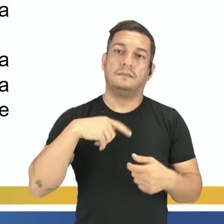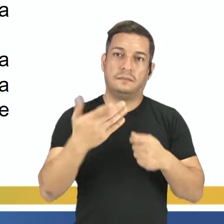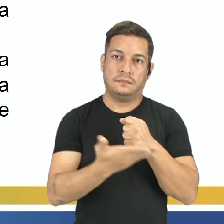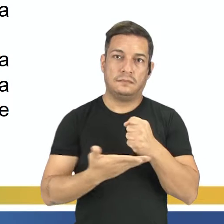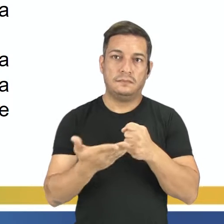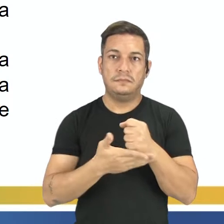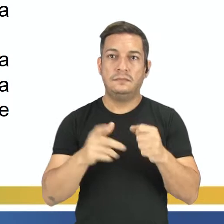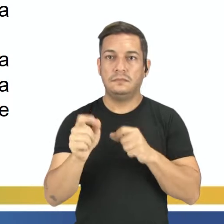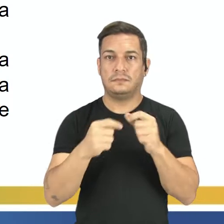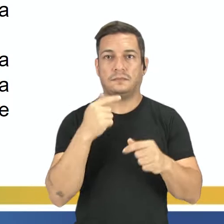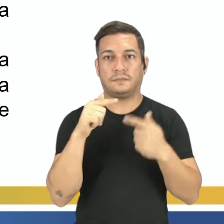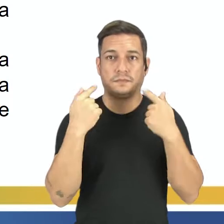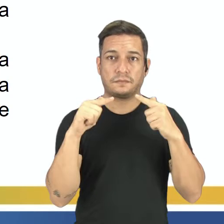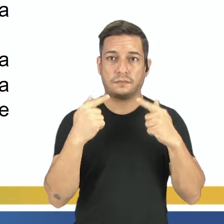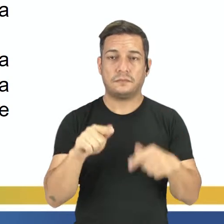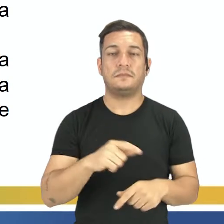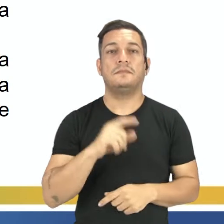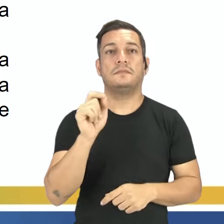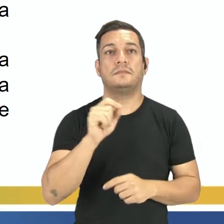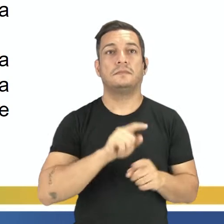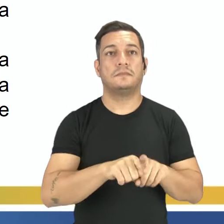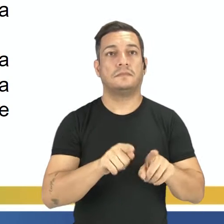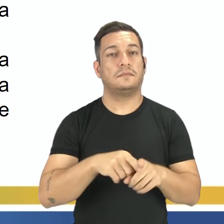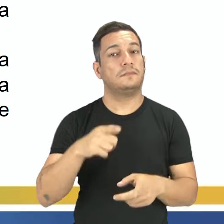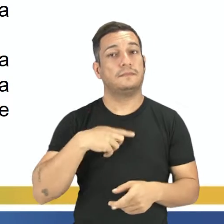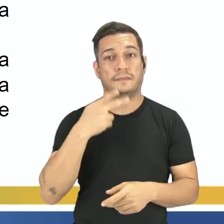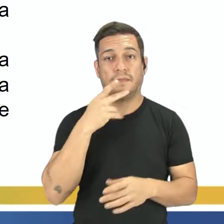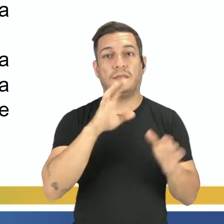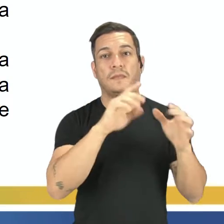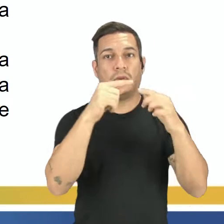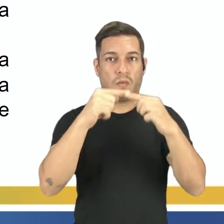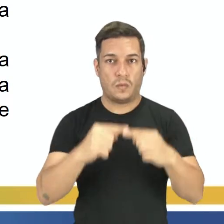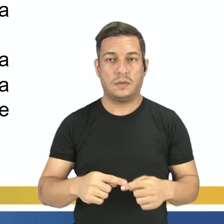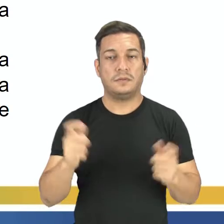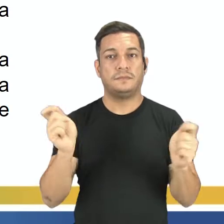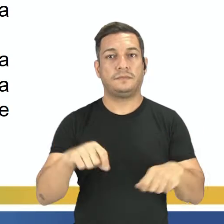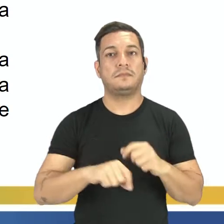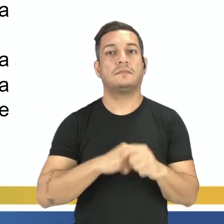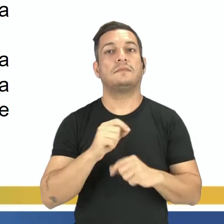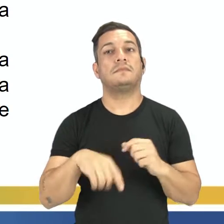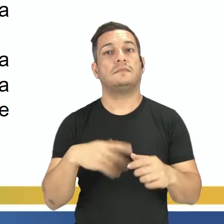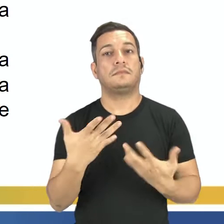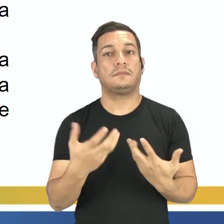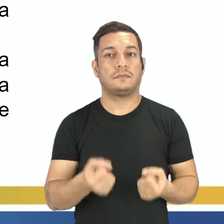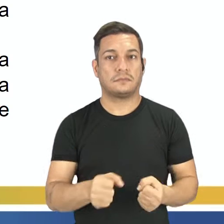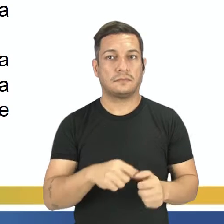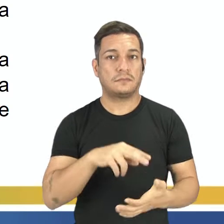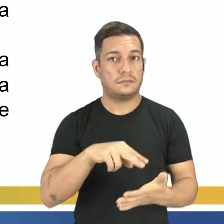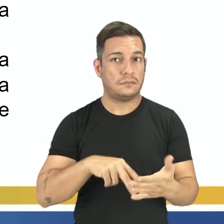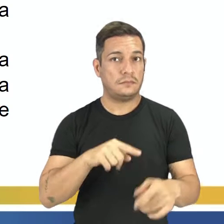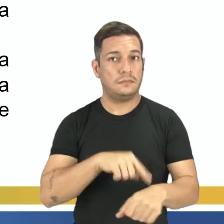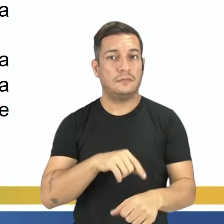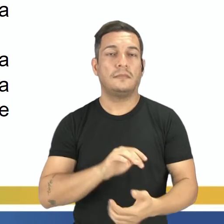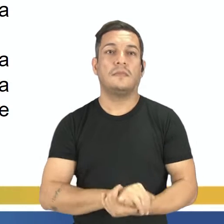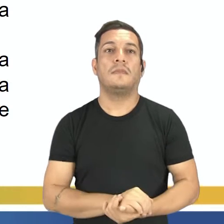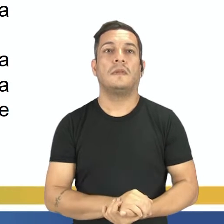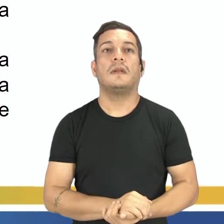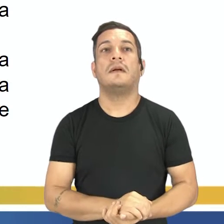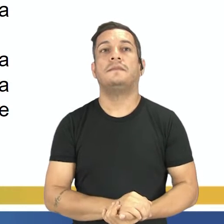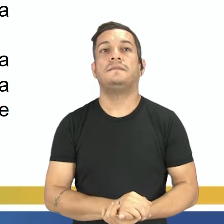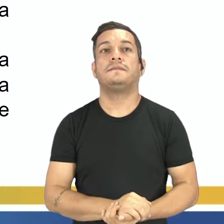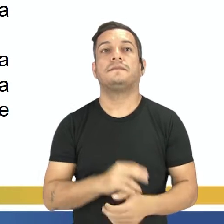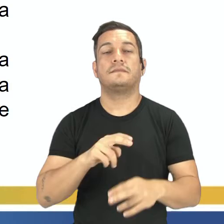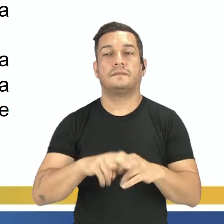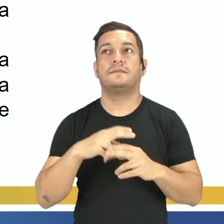embasar com os seus argumentos para confirmar que elas são coerentes, que elas são possíveis de serem aceitas naquele momento. Tudo bem? E aí, por